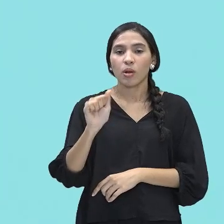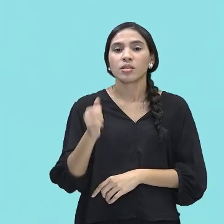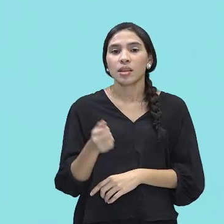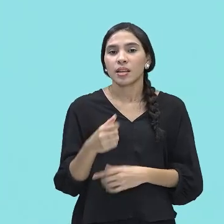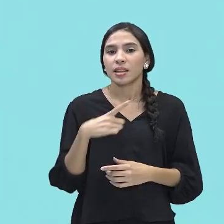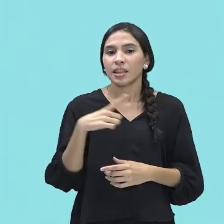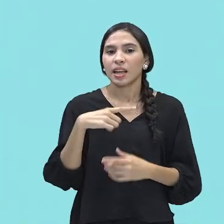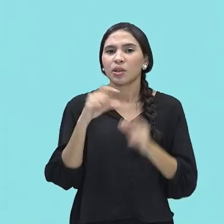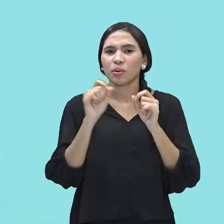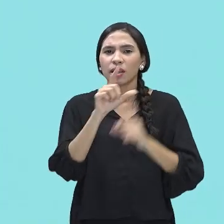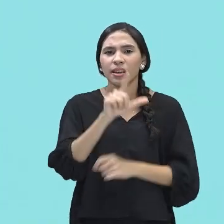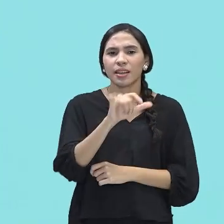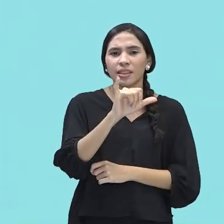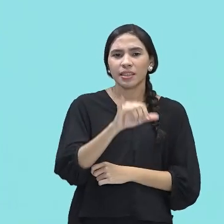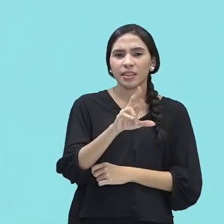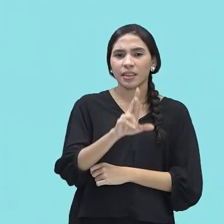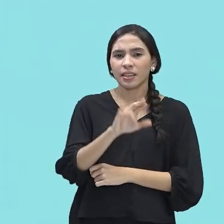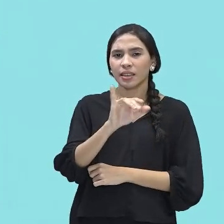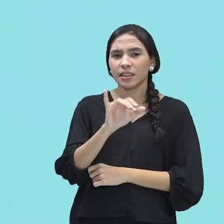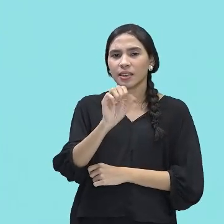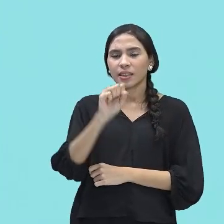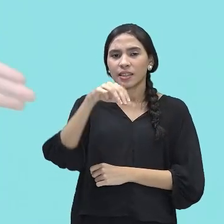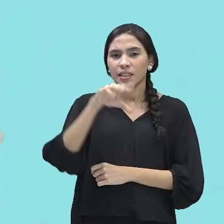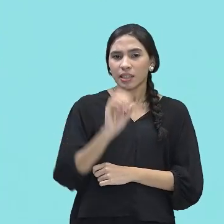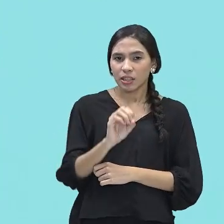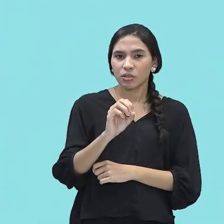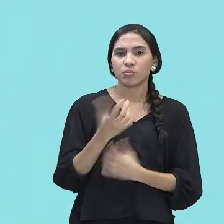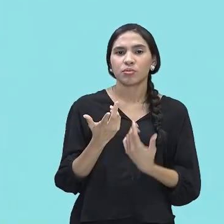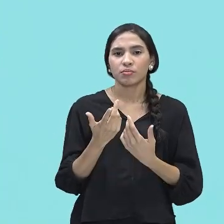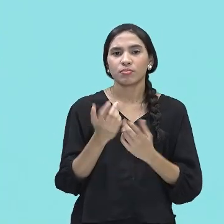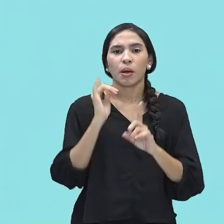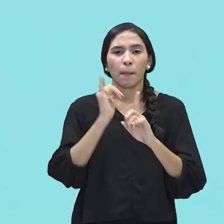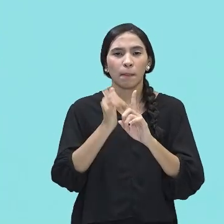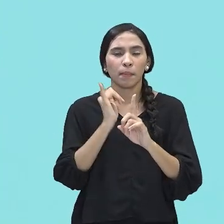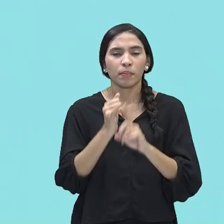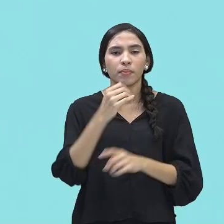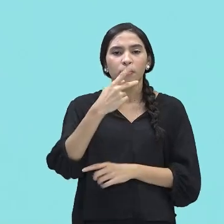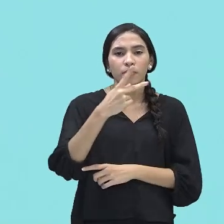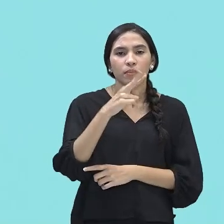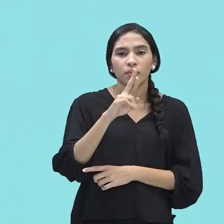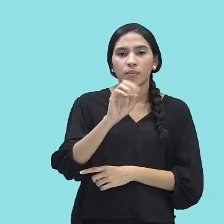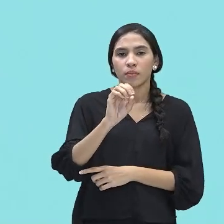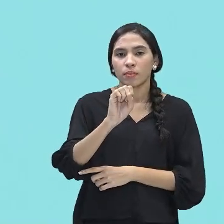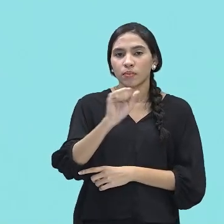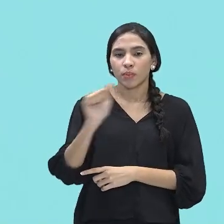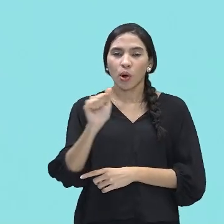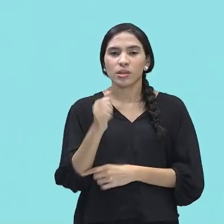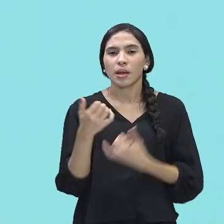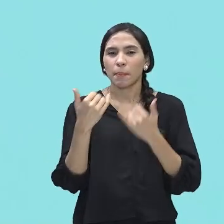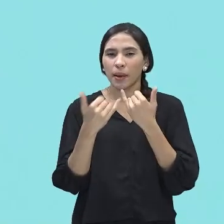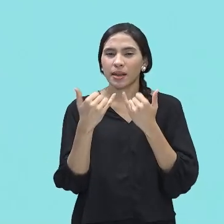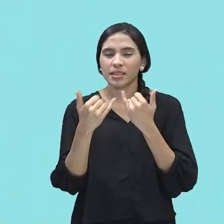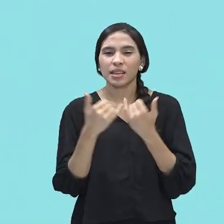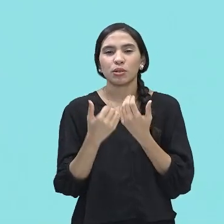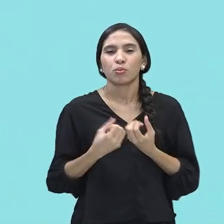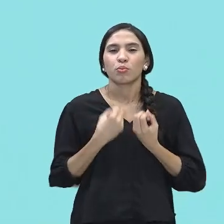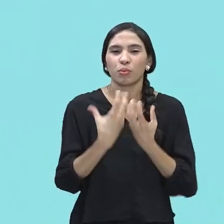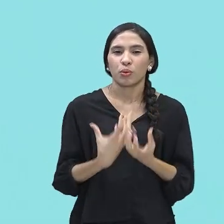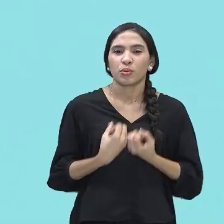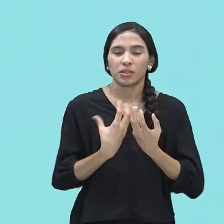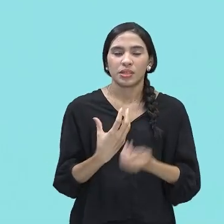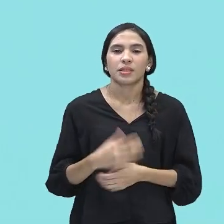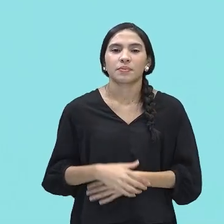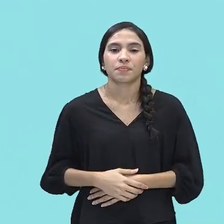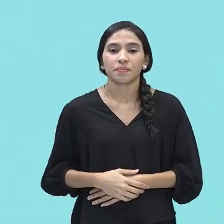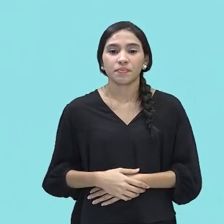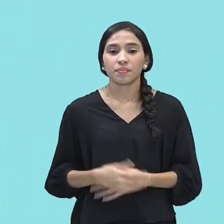um lirismo. Por isso que a gente quase ali vai dizer assim, é uma prosa com um jeitinho de poesia, certo? Então agora eu vou